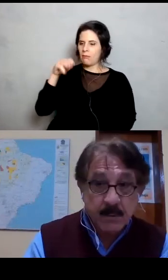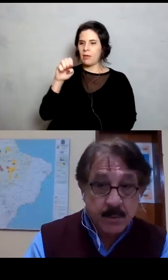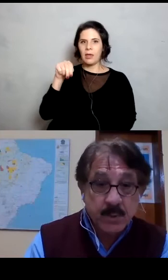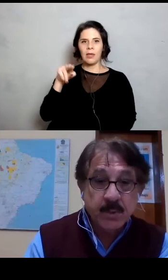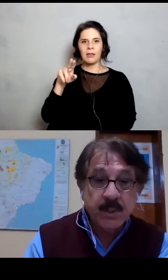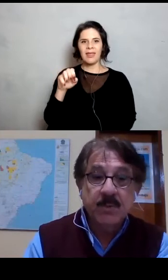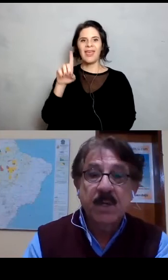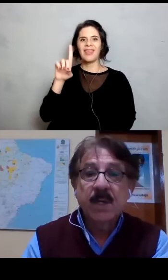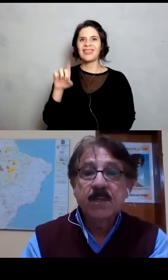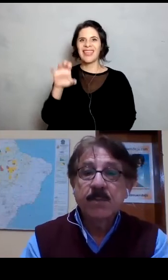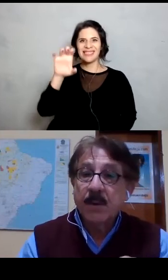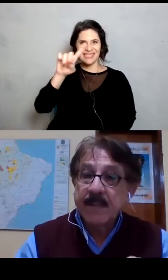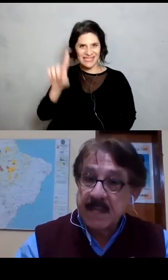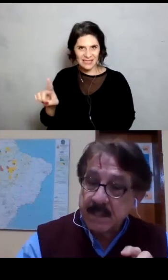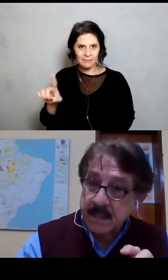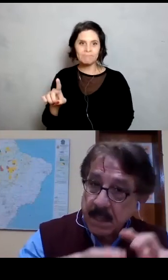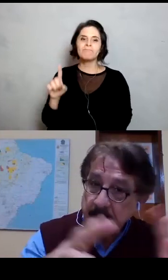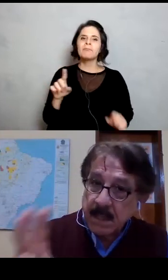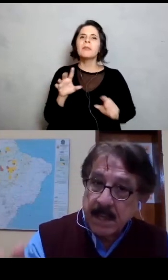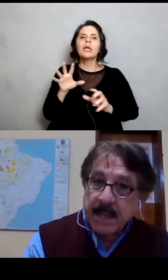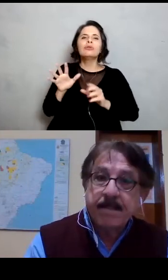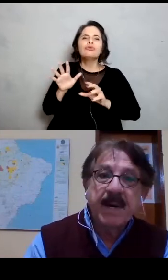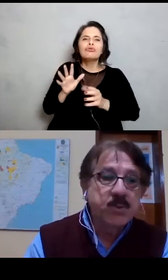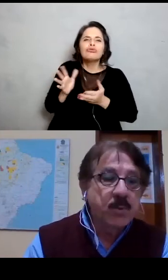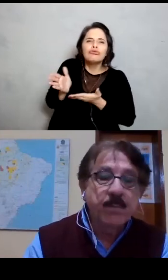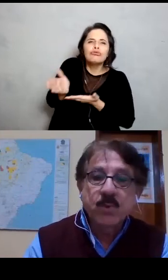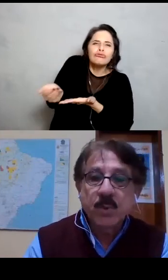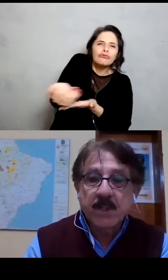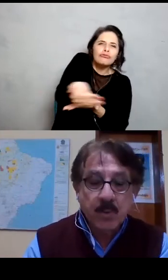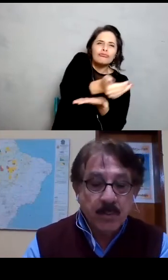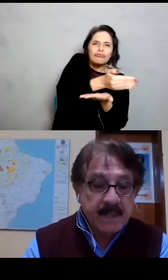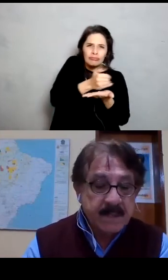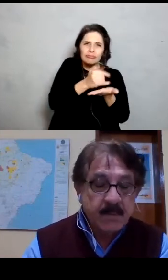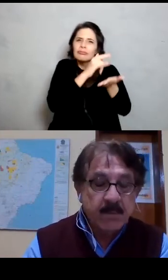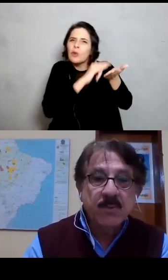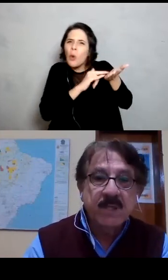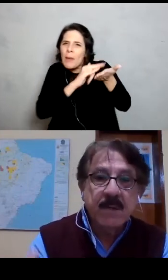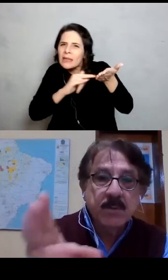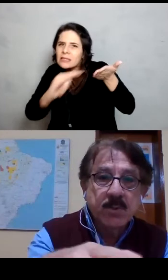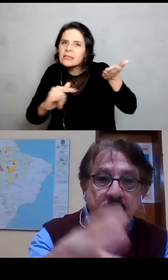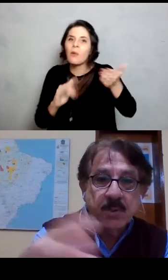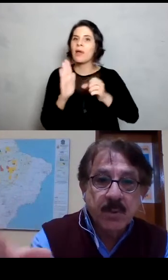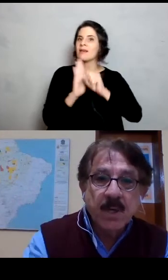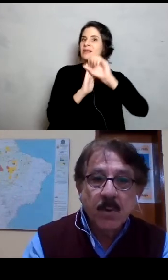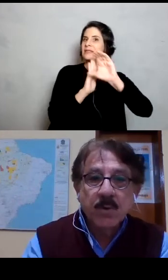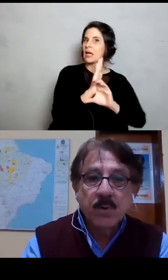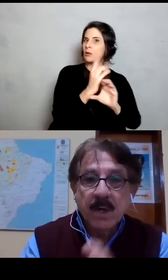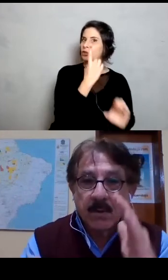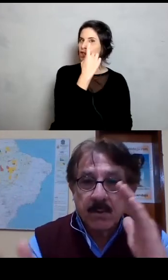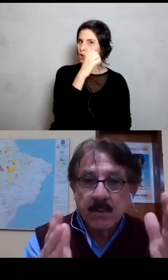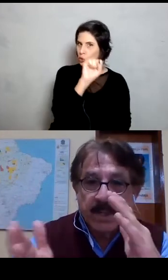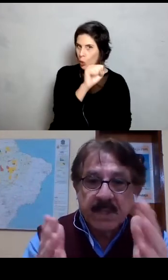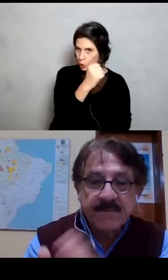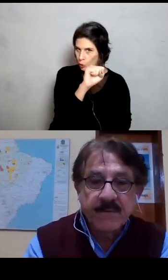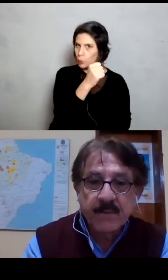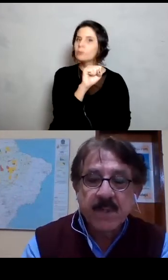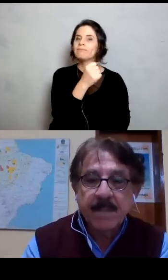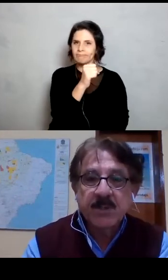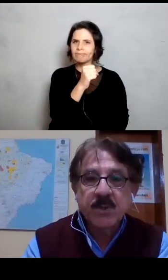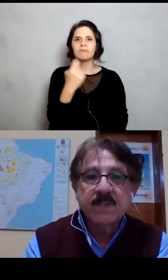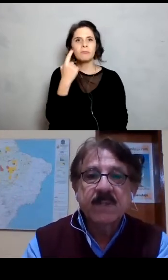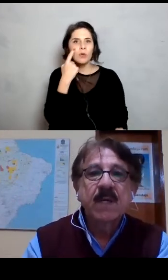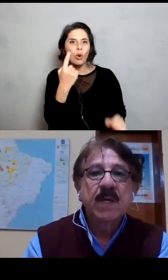do século XVIII. Então, Miguel Menendez passou por toda a documentação que no século XVIII olhou o